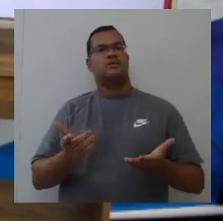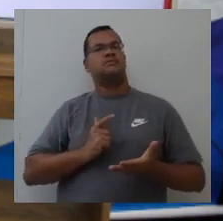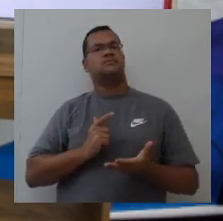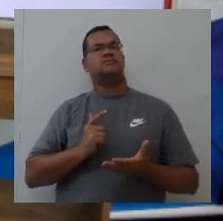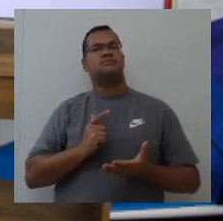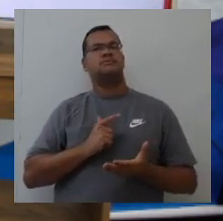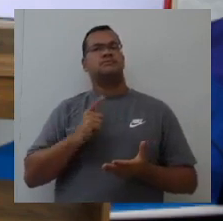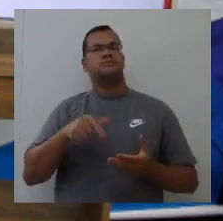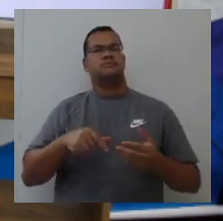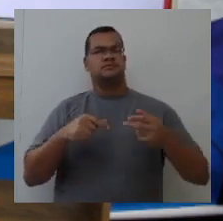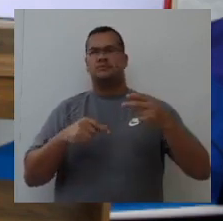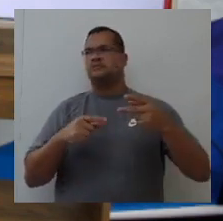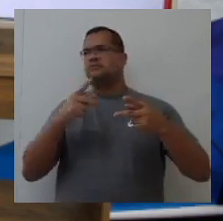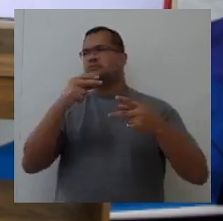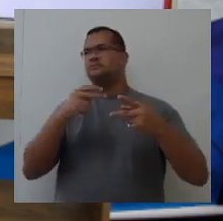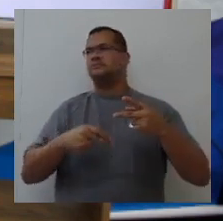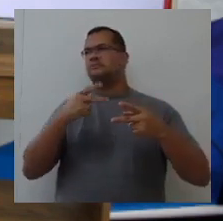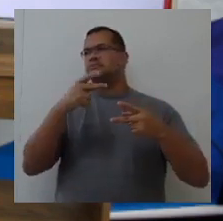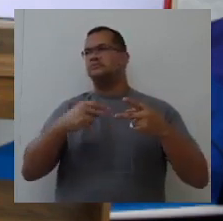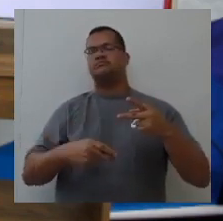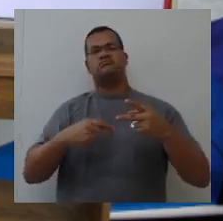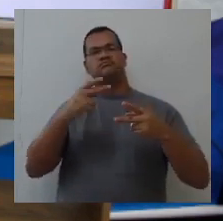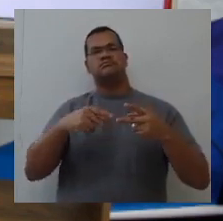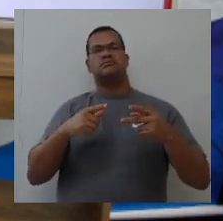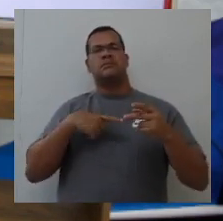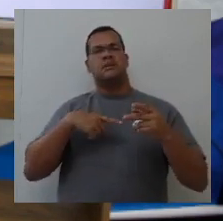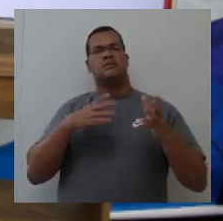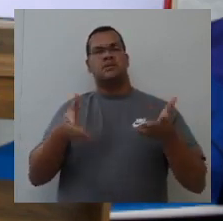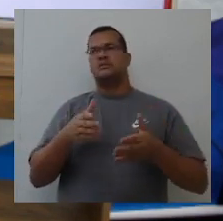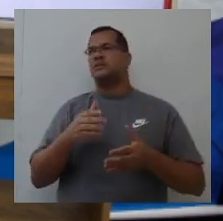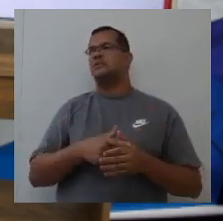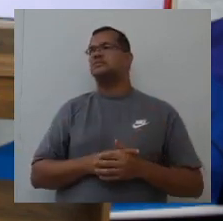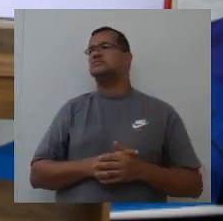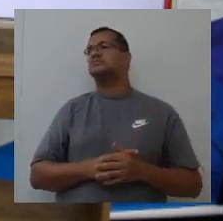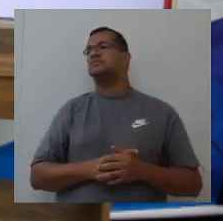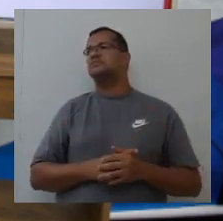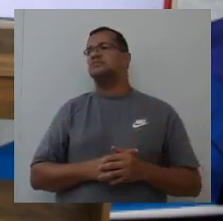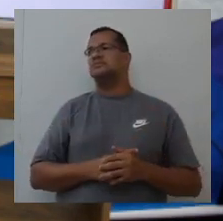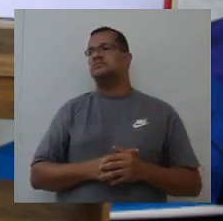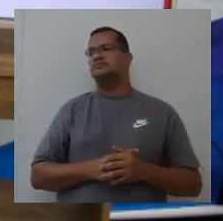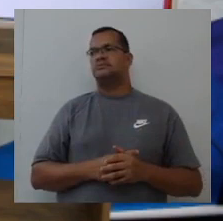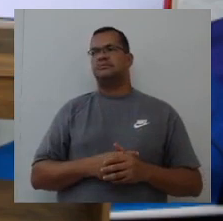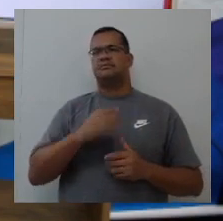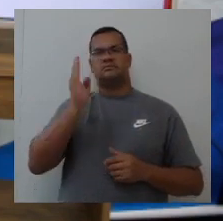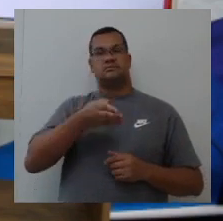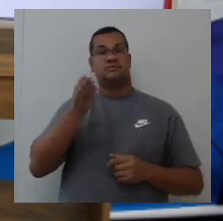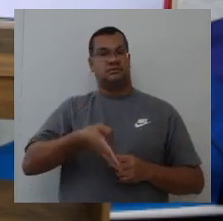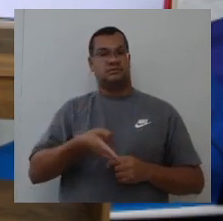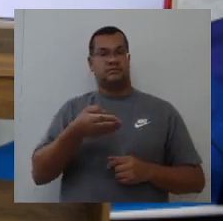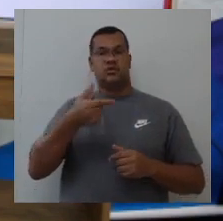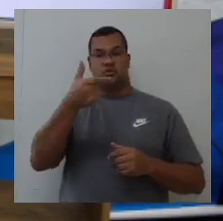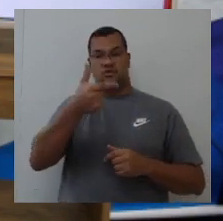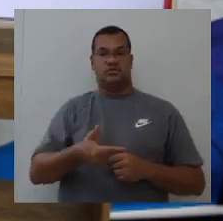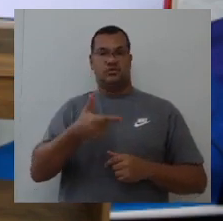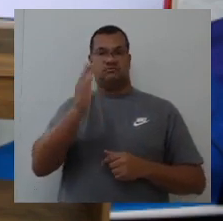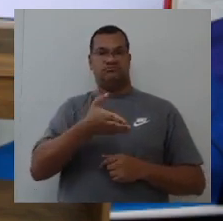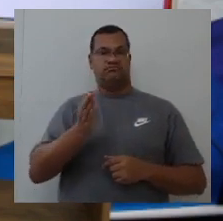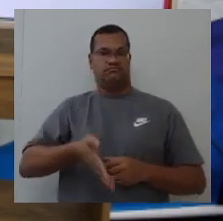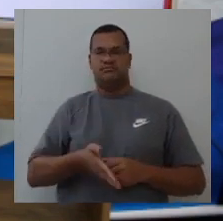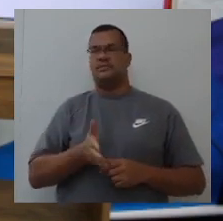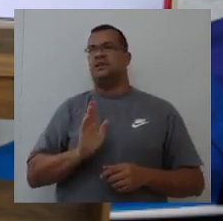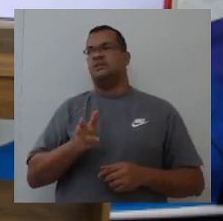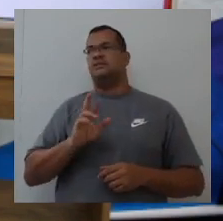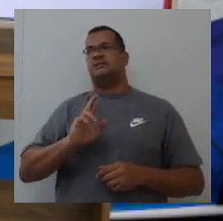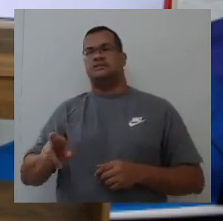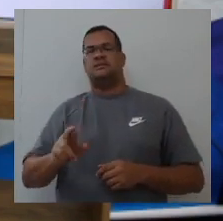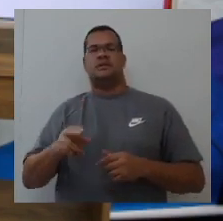com denominadores iguais. Então eu posso fazer a simplificação direta aqui, ó. Cortando 2 com 2, o resultado disso aqui vai dar raiz